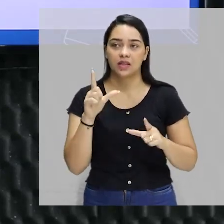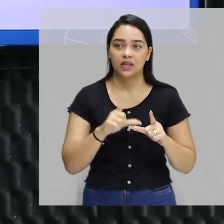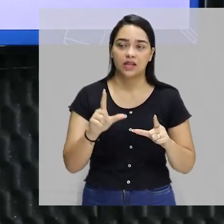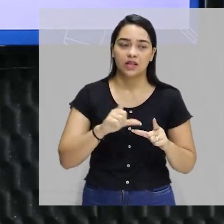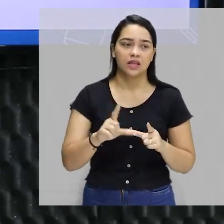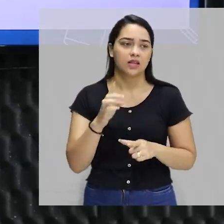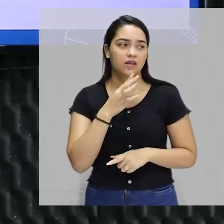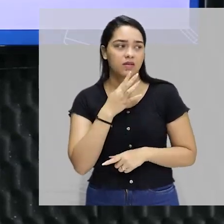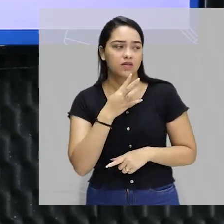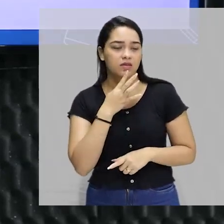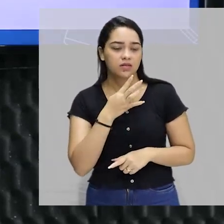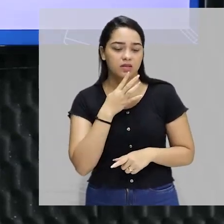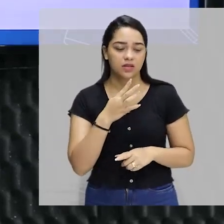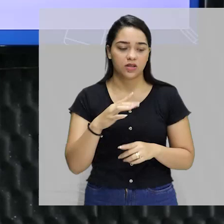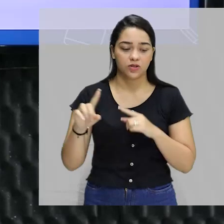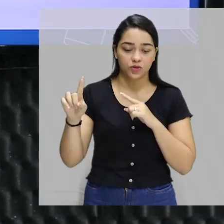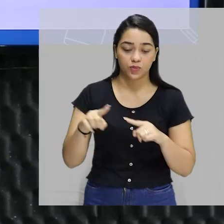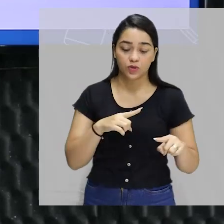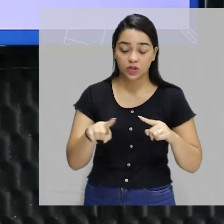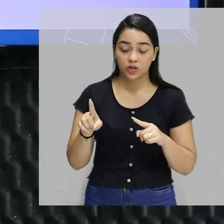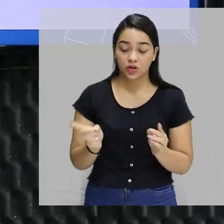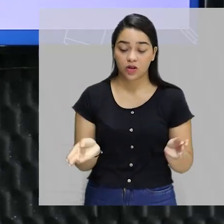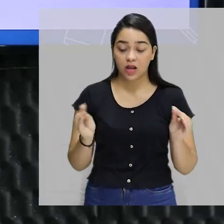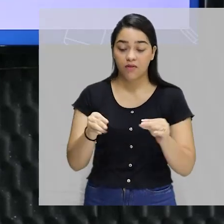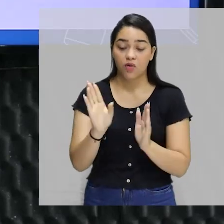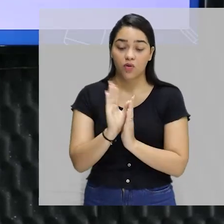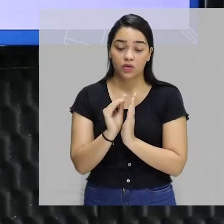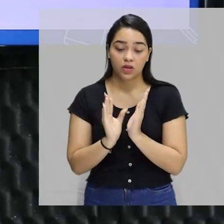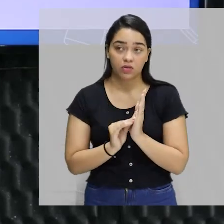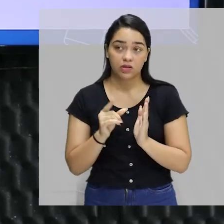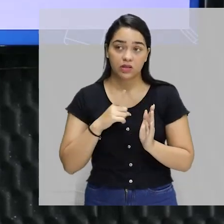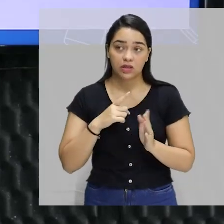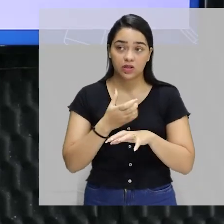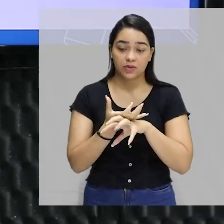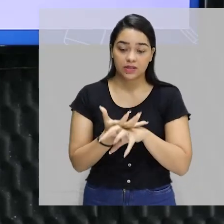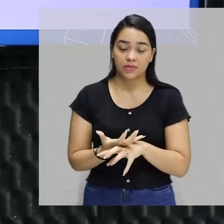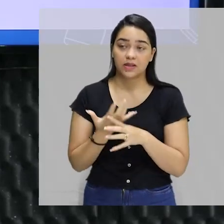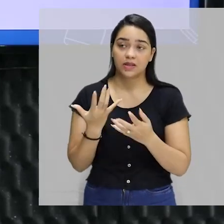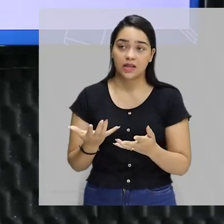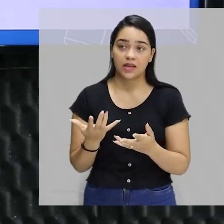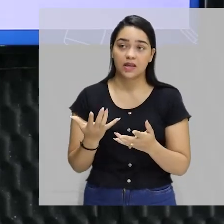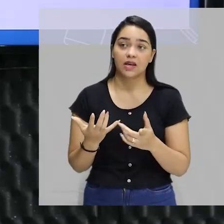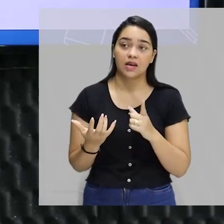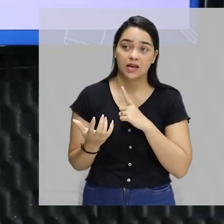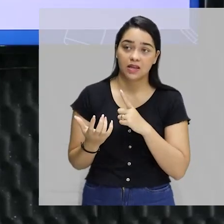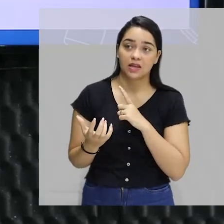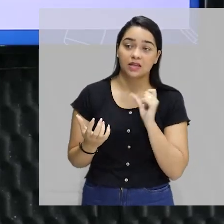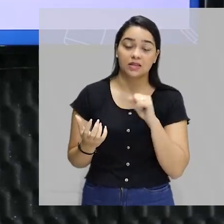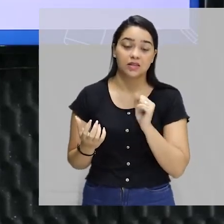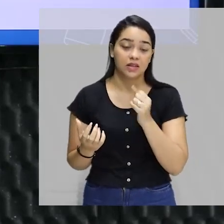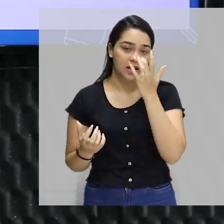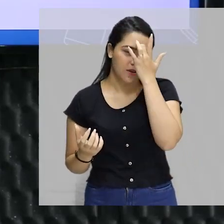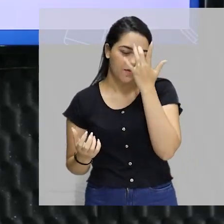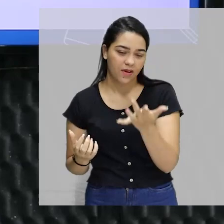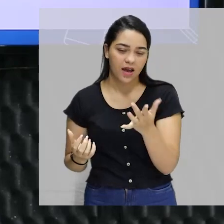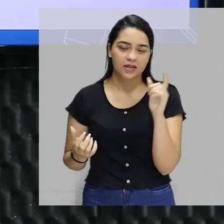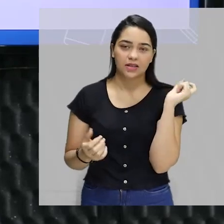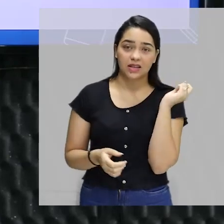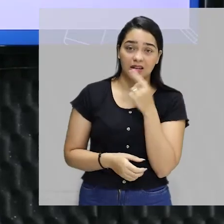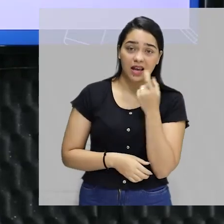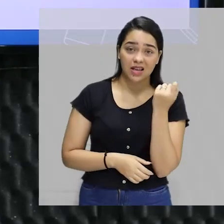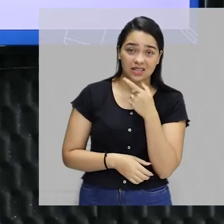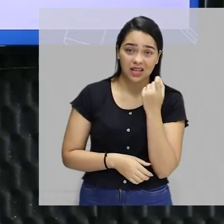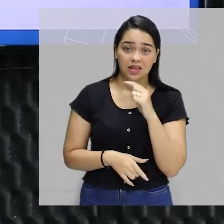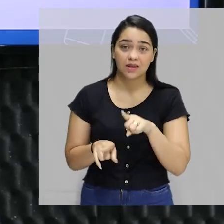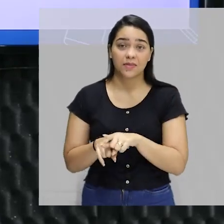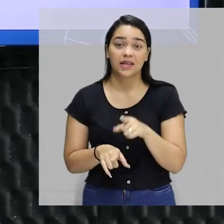bem conhecida de música, colocava o conteúdo de alguma disciplina, né? E ficava até uma forma mais fácil, mais engraçada,